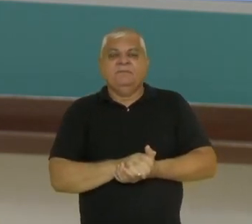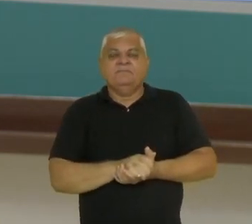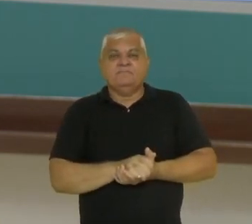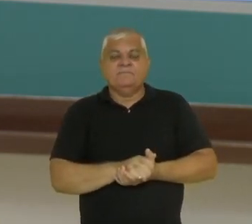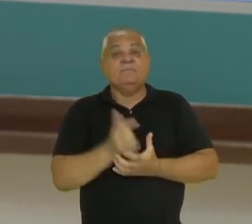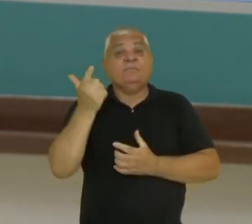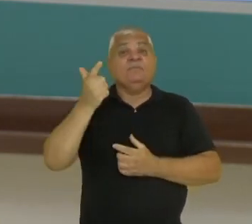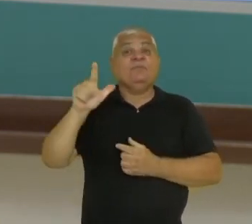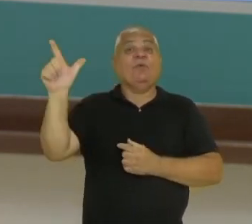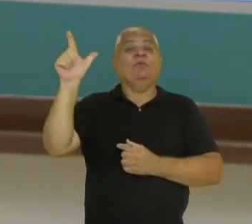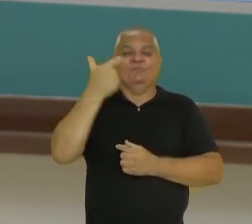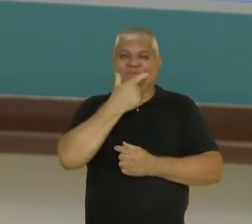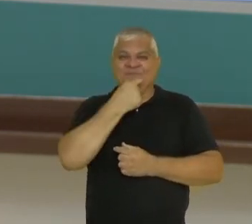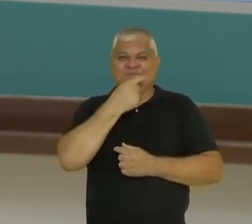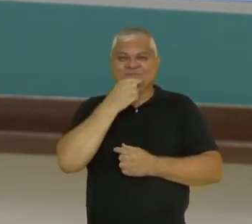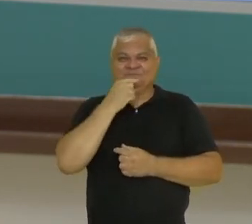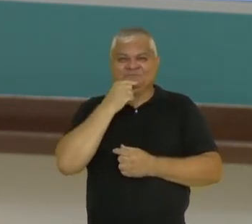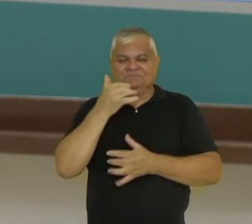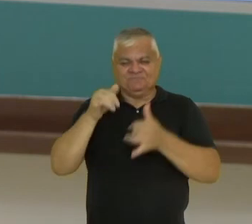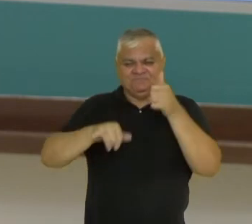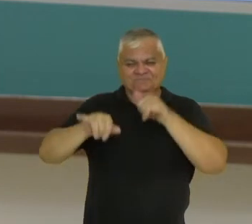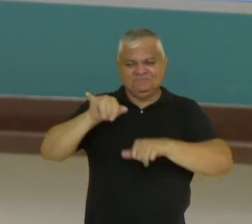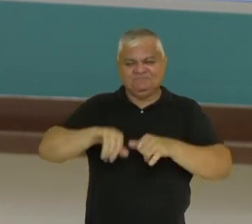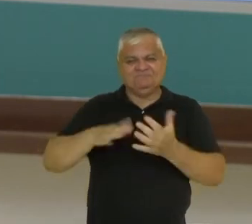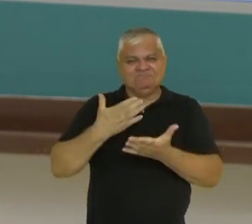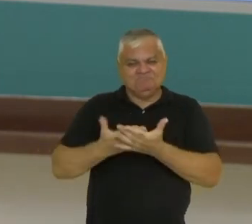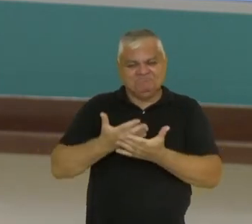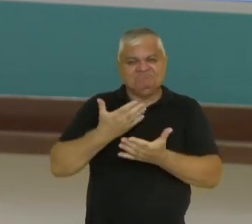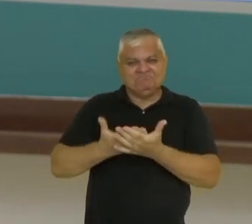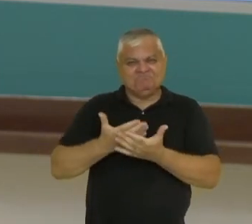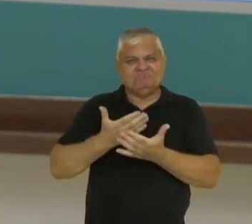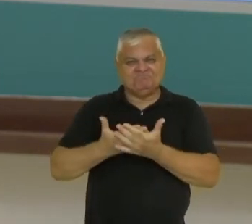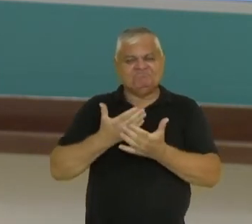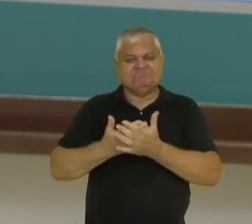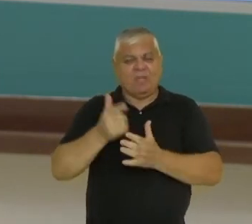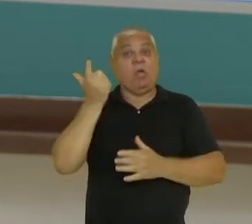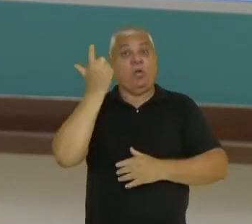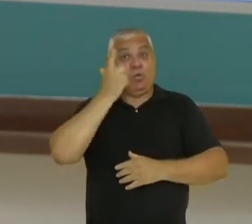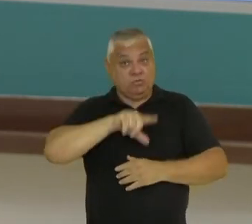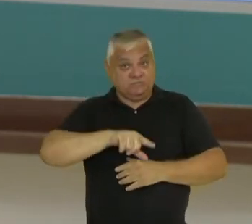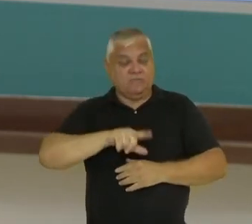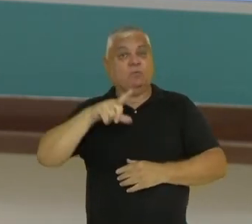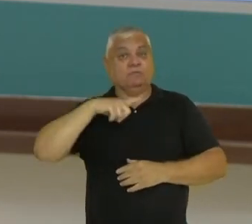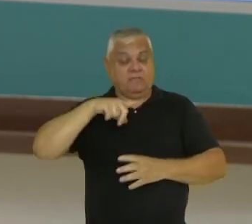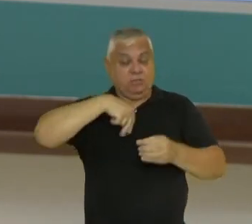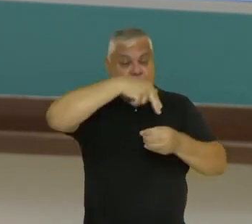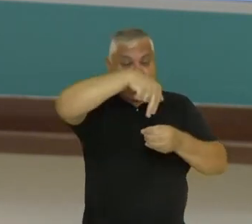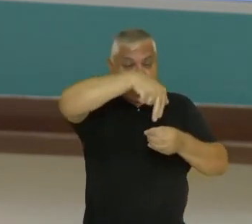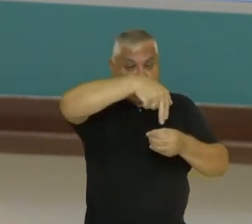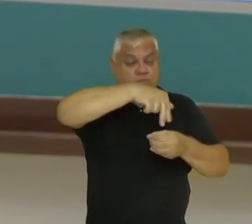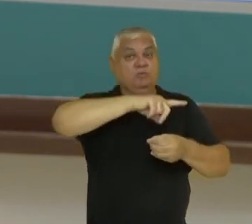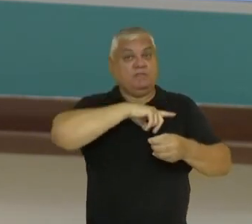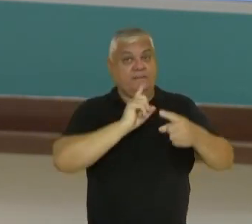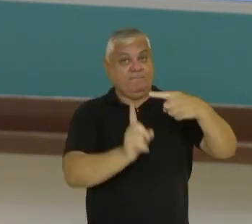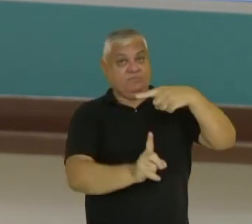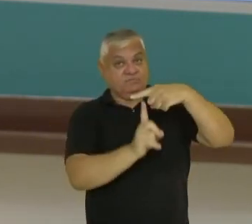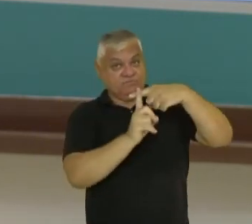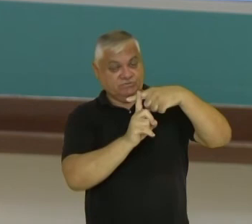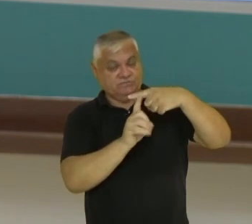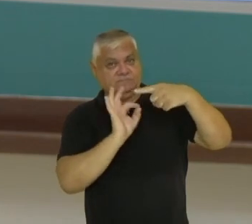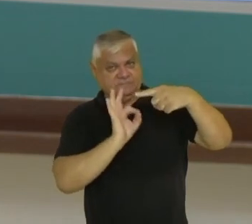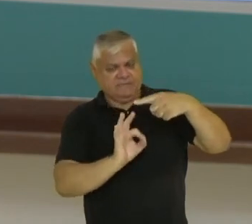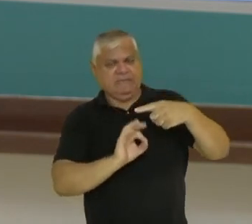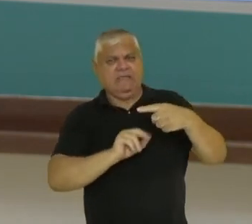Daí o que aconteceu? O Rutherford conseguiu chegar nesse momento aí na ideia de que o núcleo tem as partículas positivas,